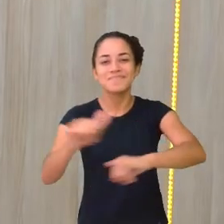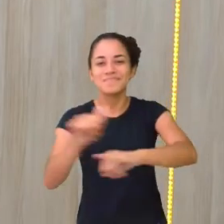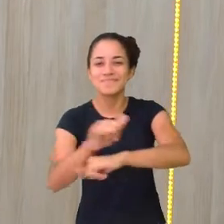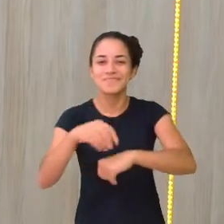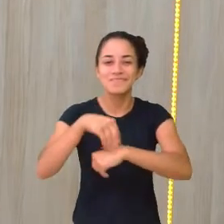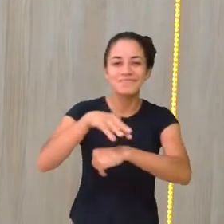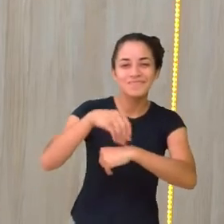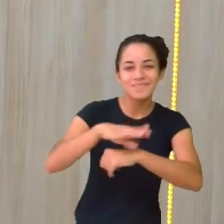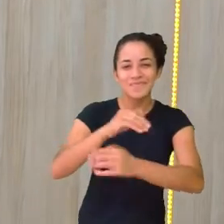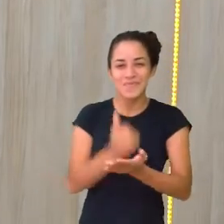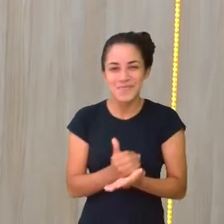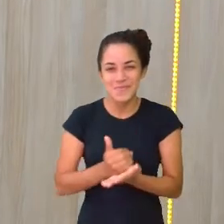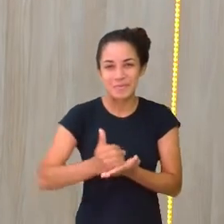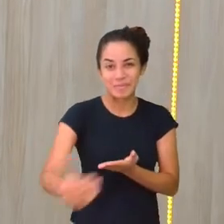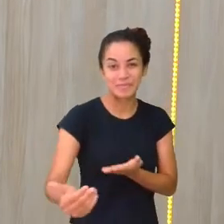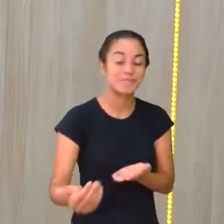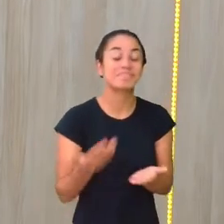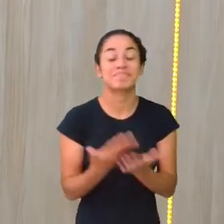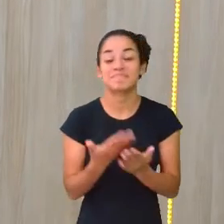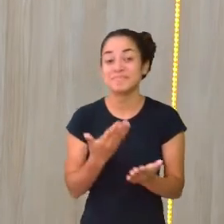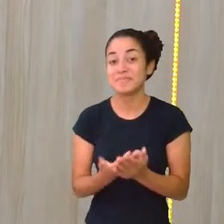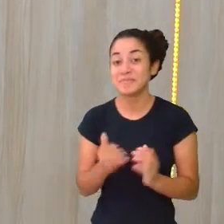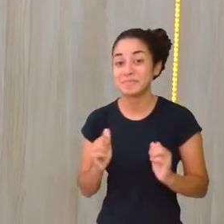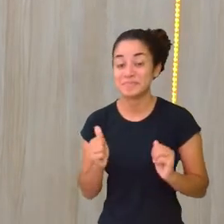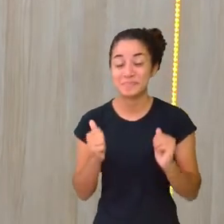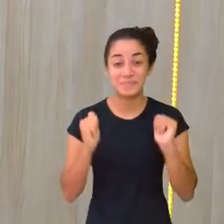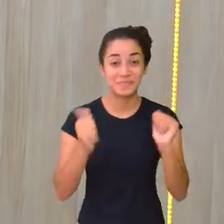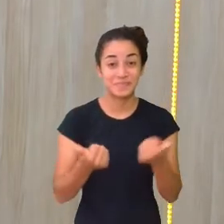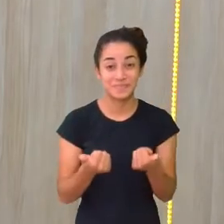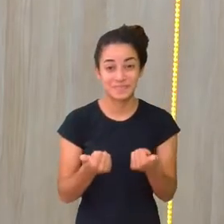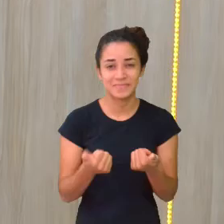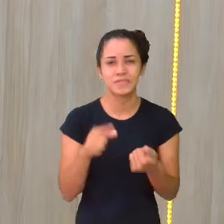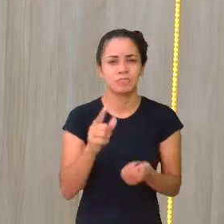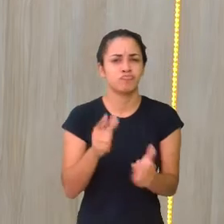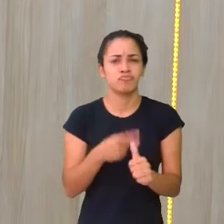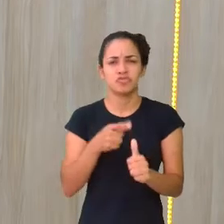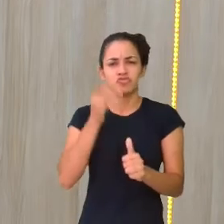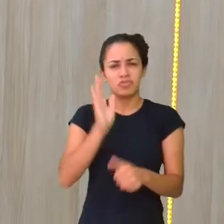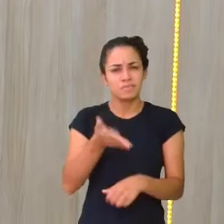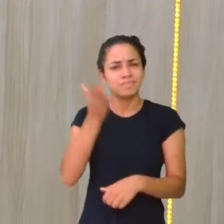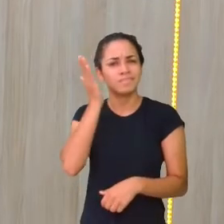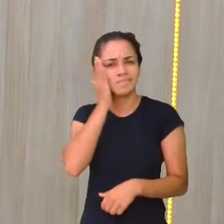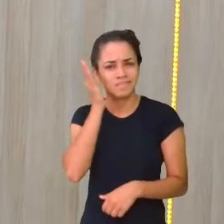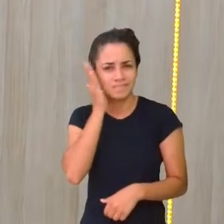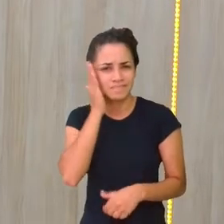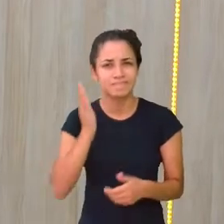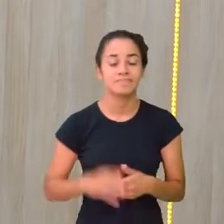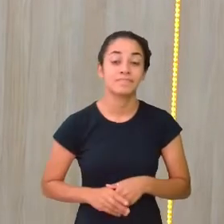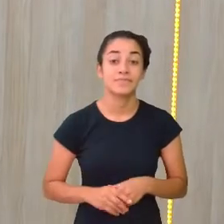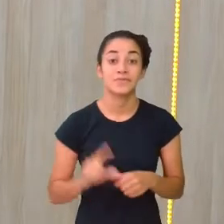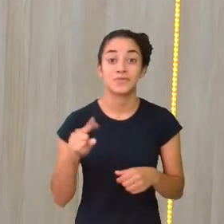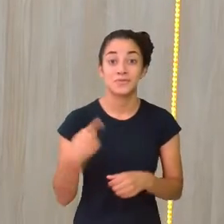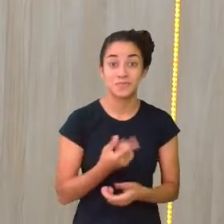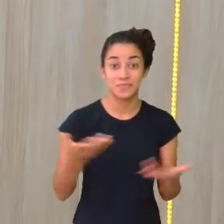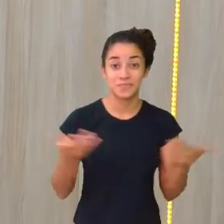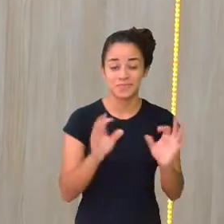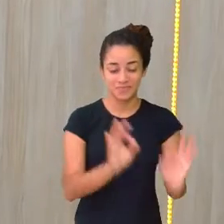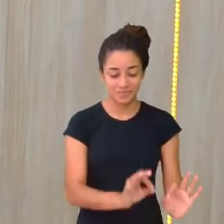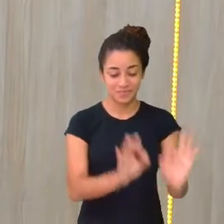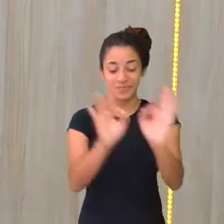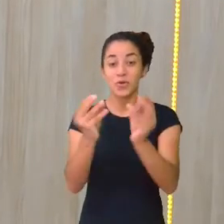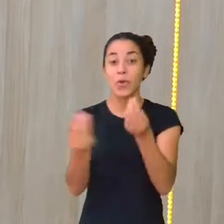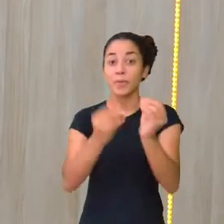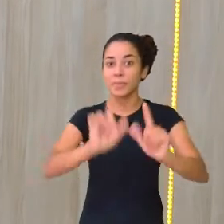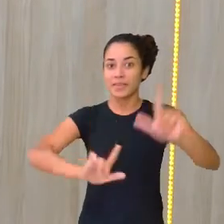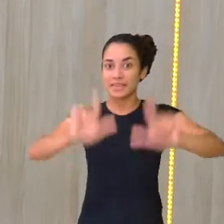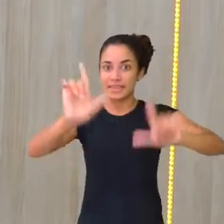no início de nossa aula. O primeiro vocês já sabem, né? Estão aqui nos assistindo pela tela da TV